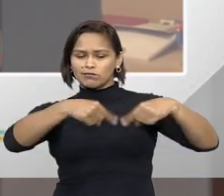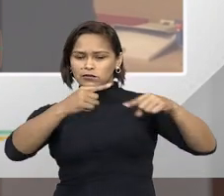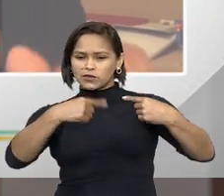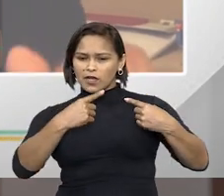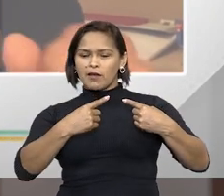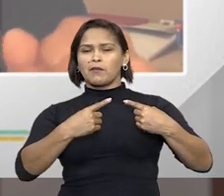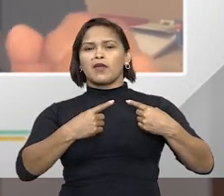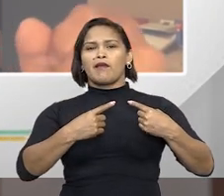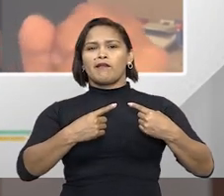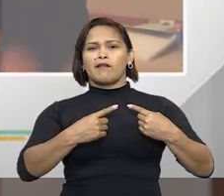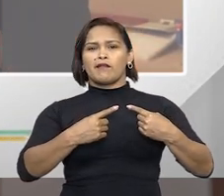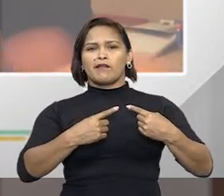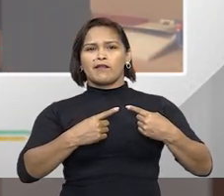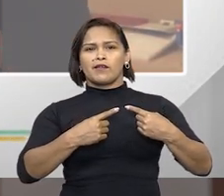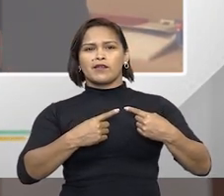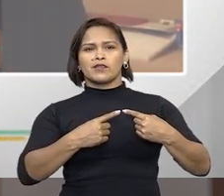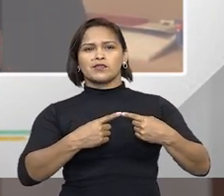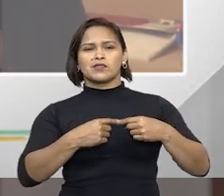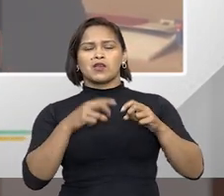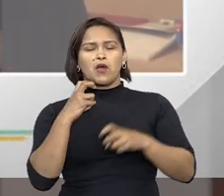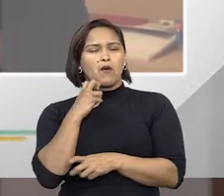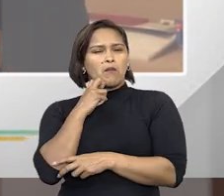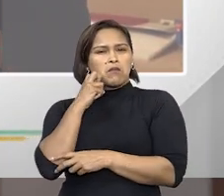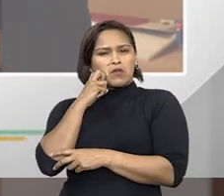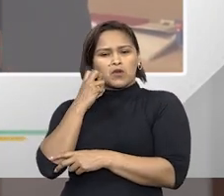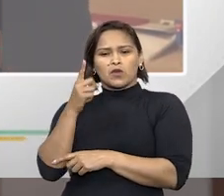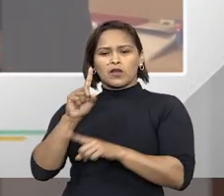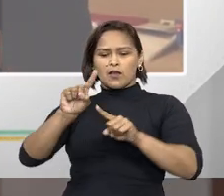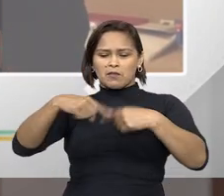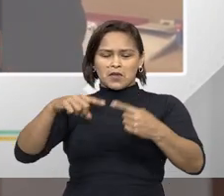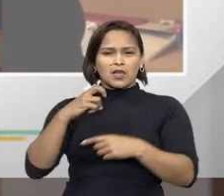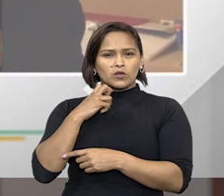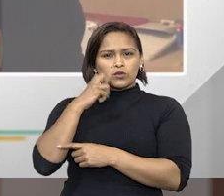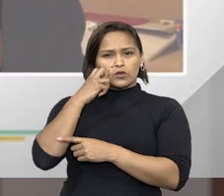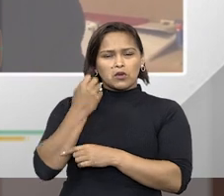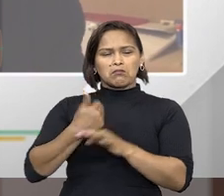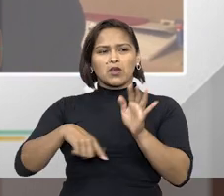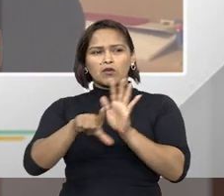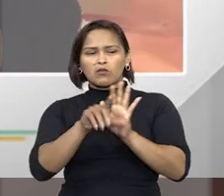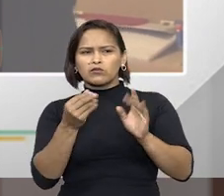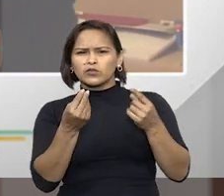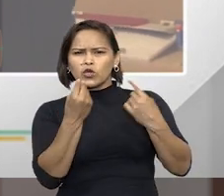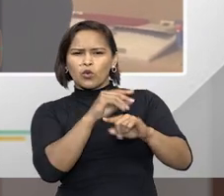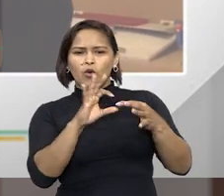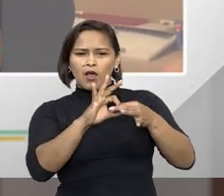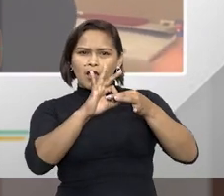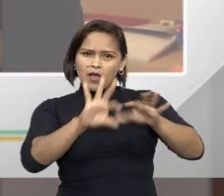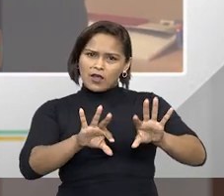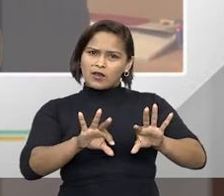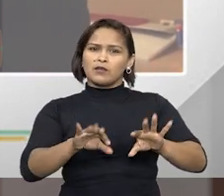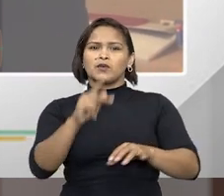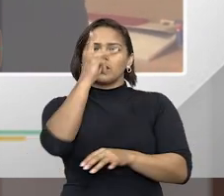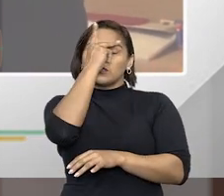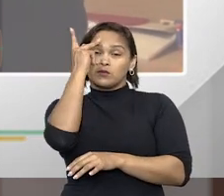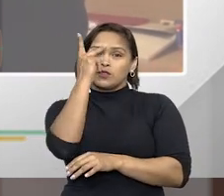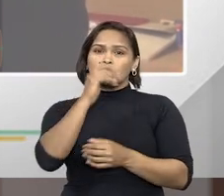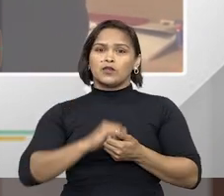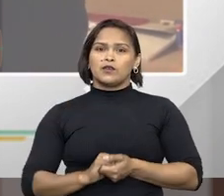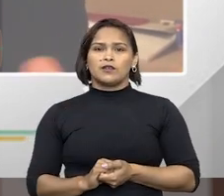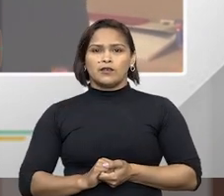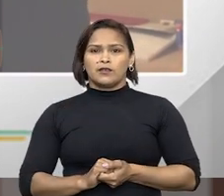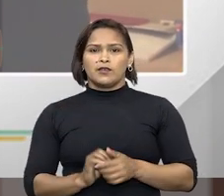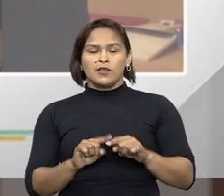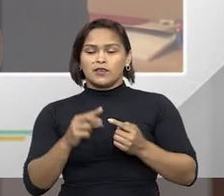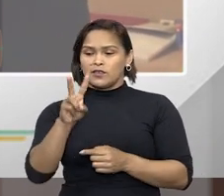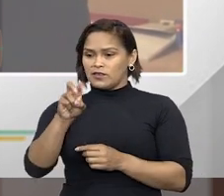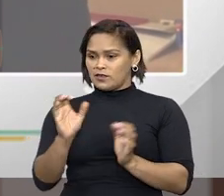ou coação, ameaça de coação ilegal contra a liberdade de viver, etc. Então, a quinta turma entendeu